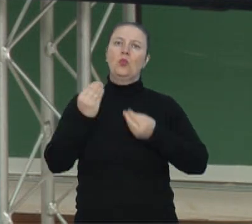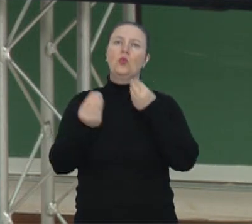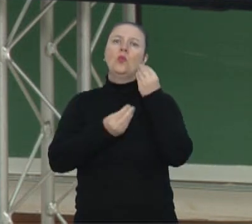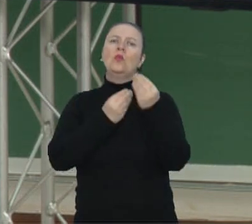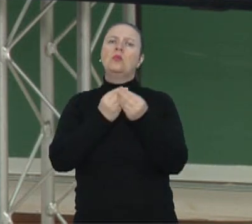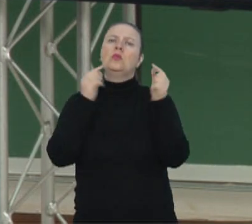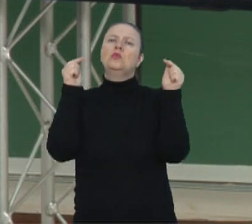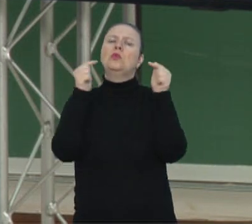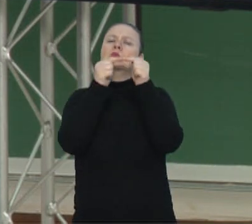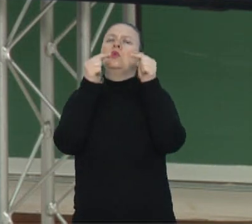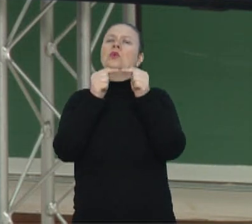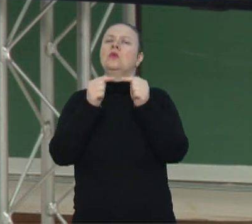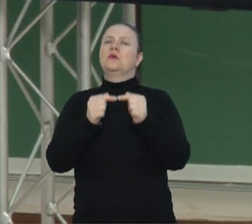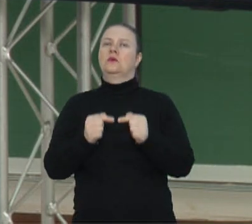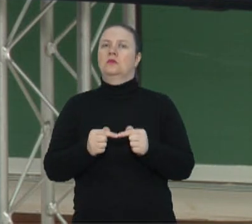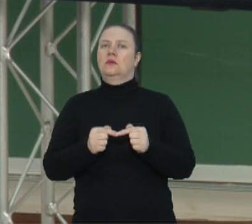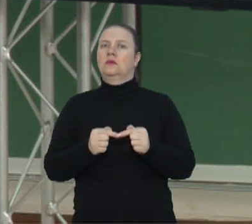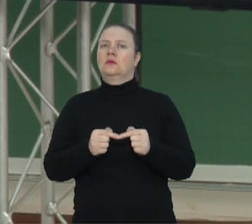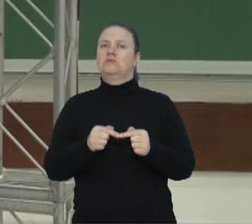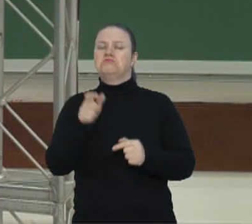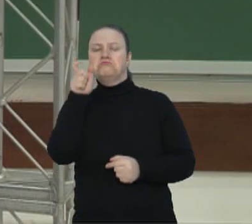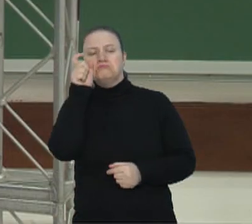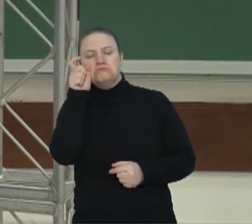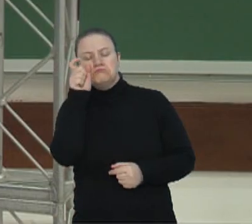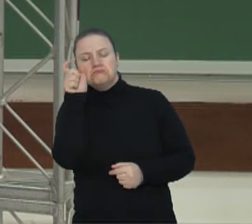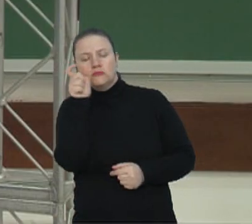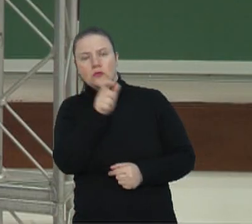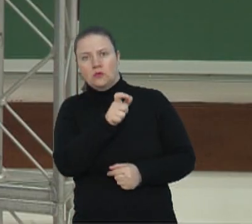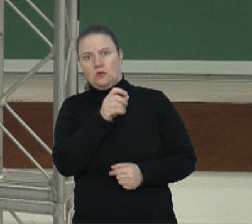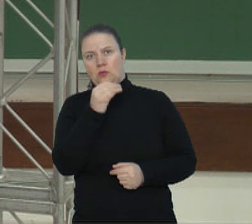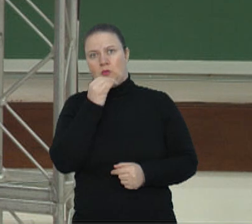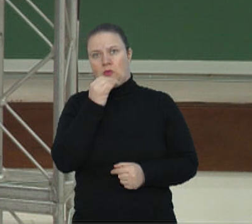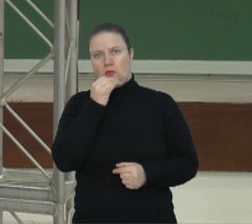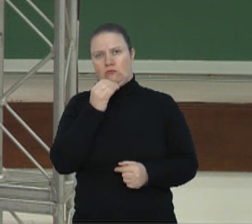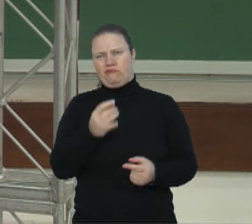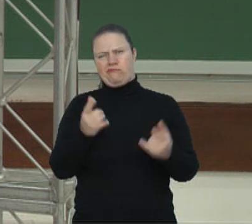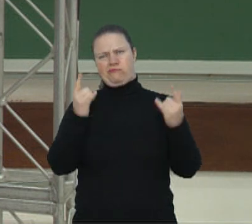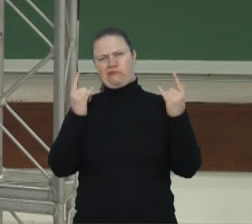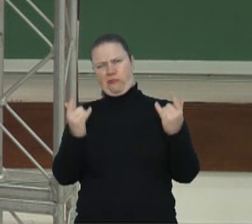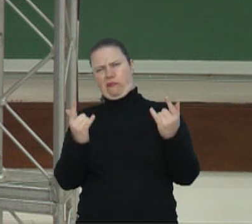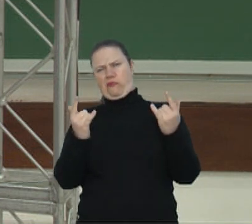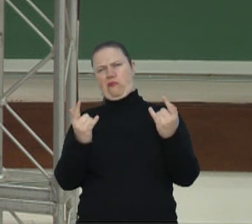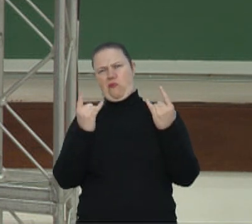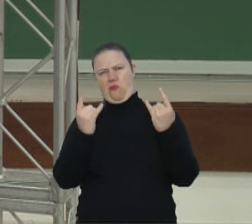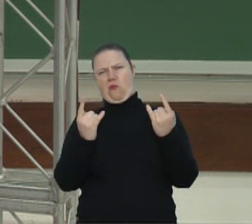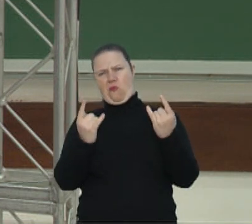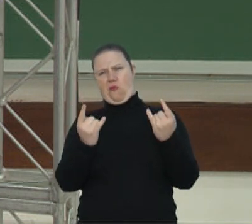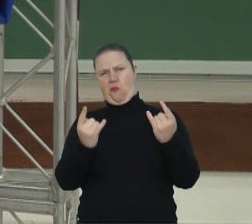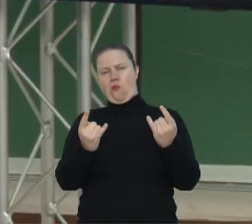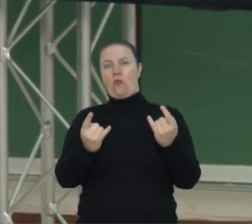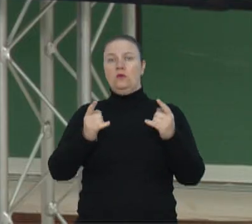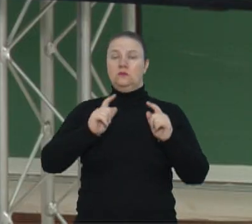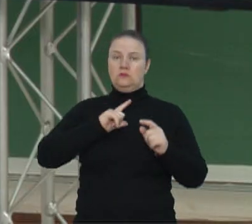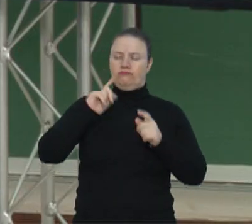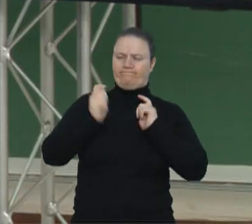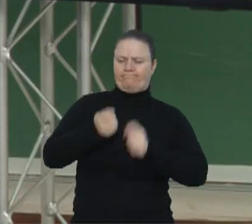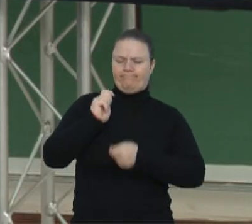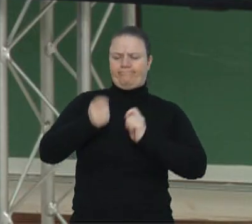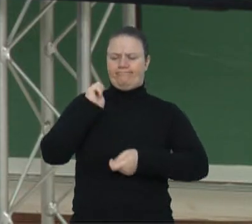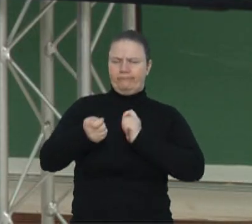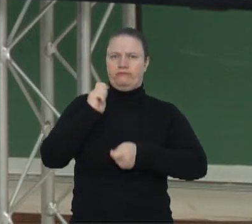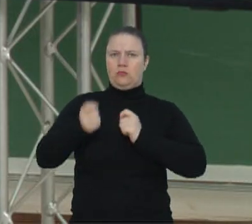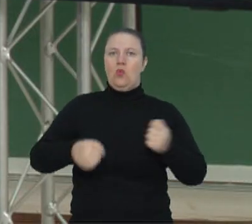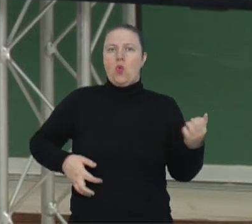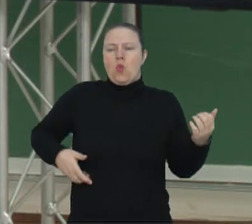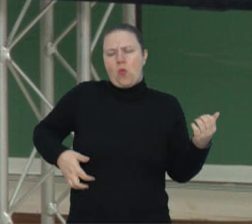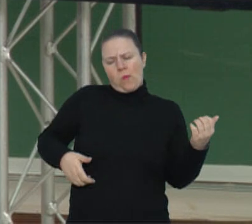aquilo de acordo com a intenção, né? Então, vamos pensar numa banda de rock, por exemplo. Tem o som da bateria, tem o som da guitarra. Pensar